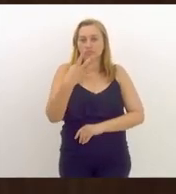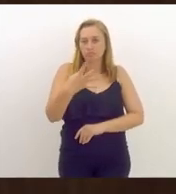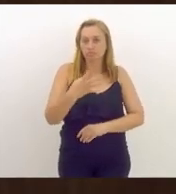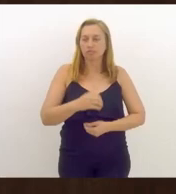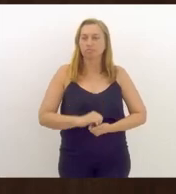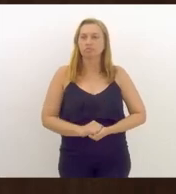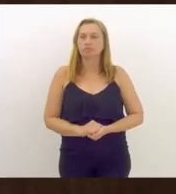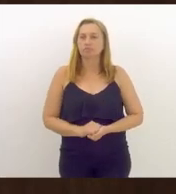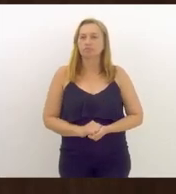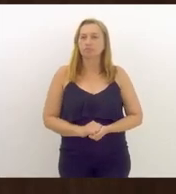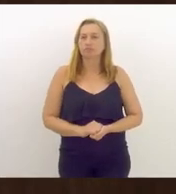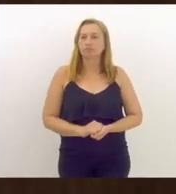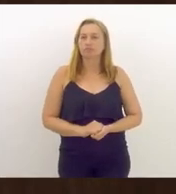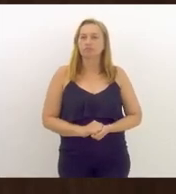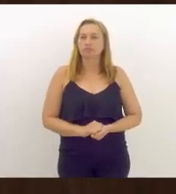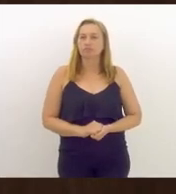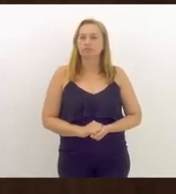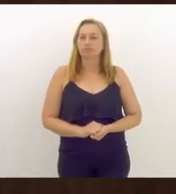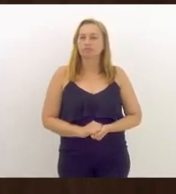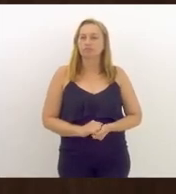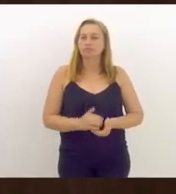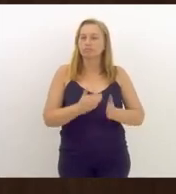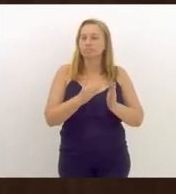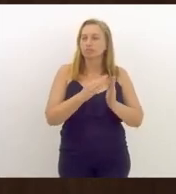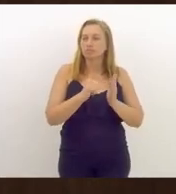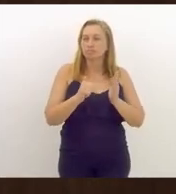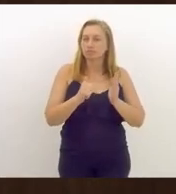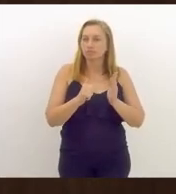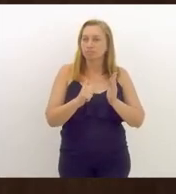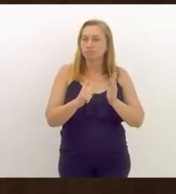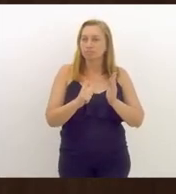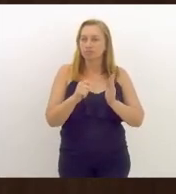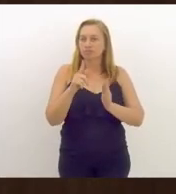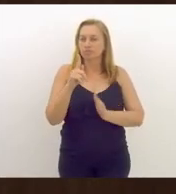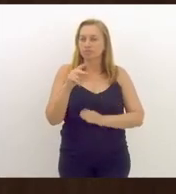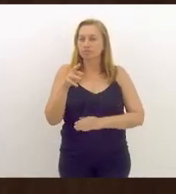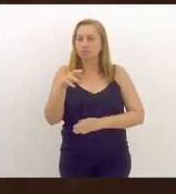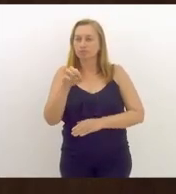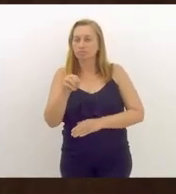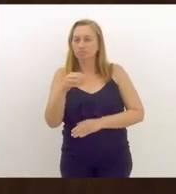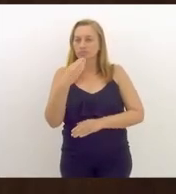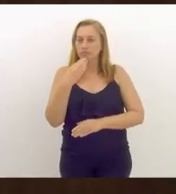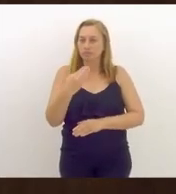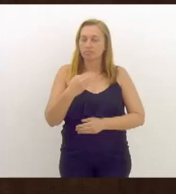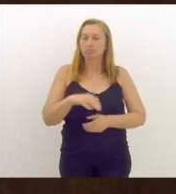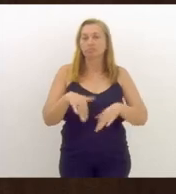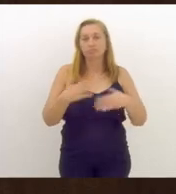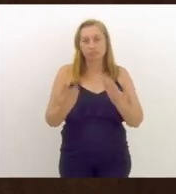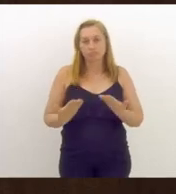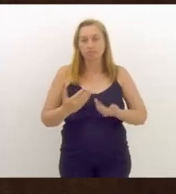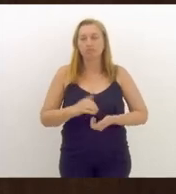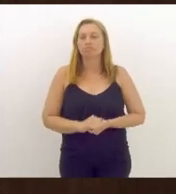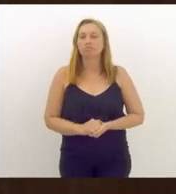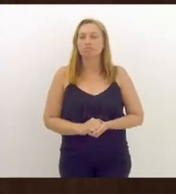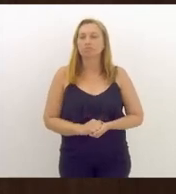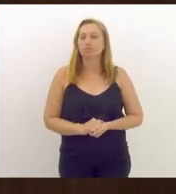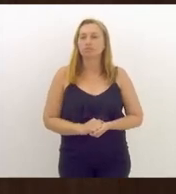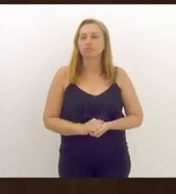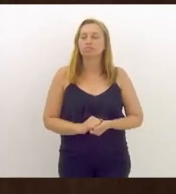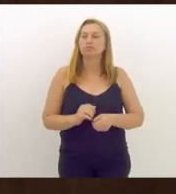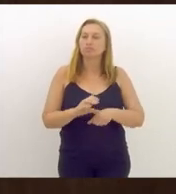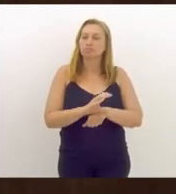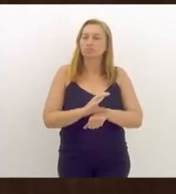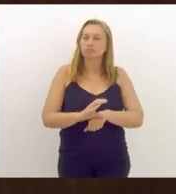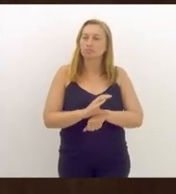é tirando a revogação genérica então parecer